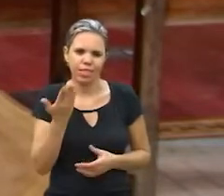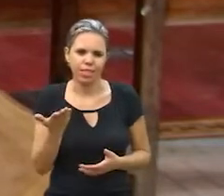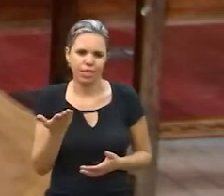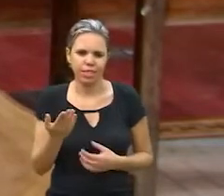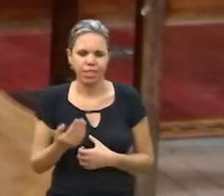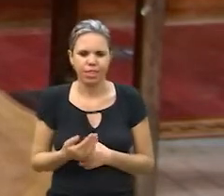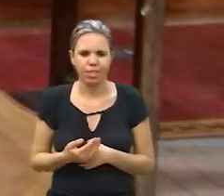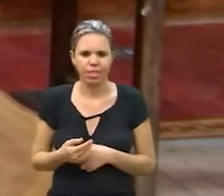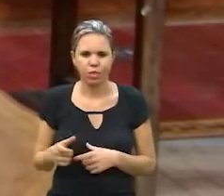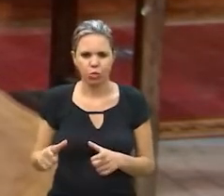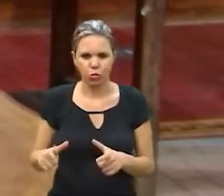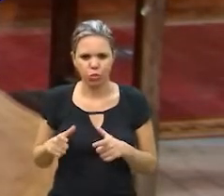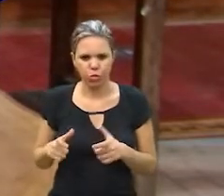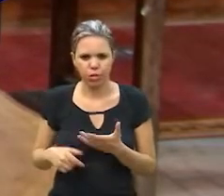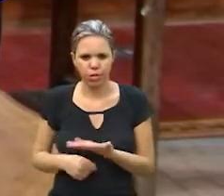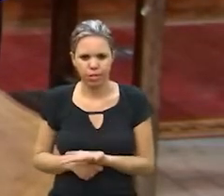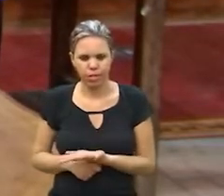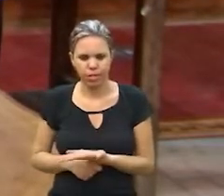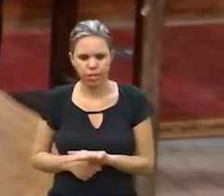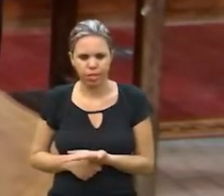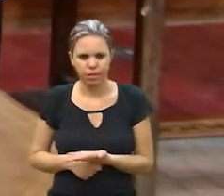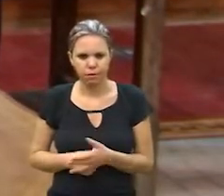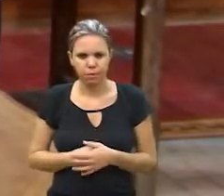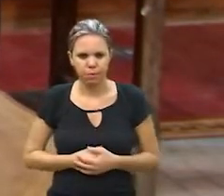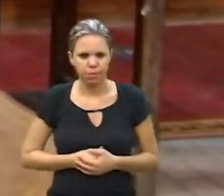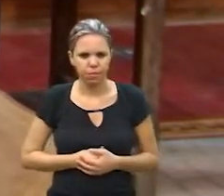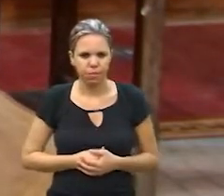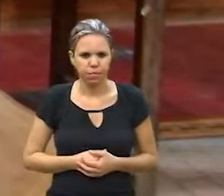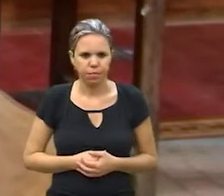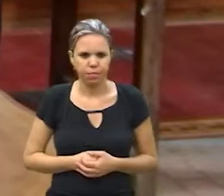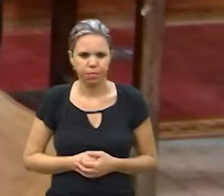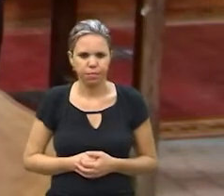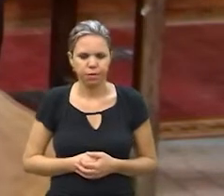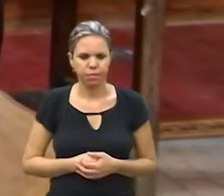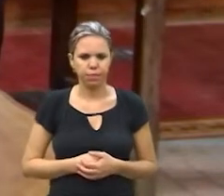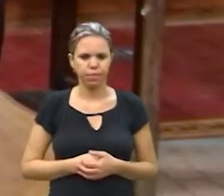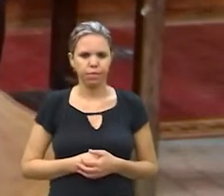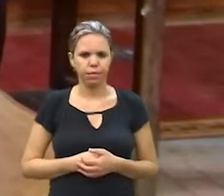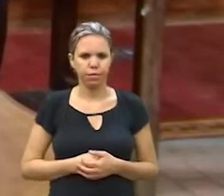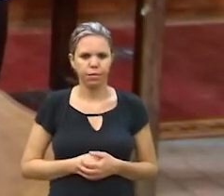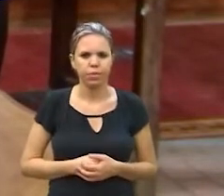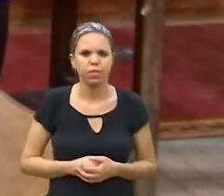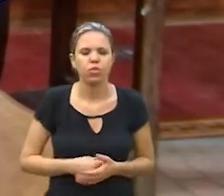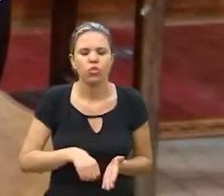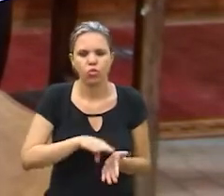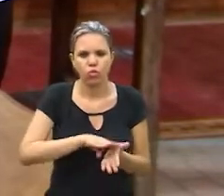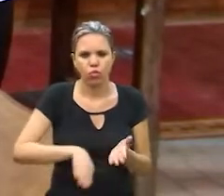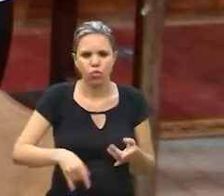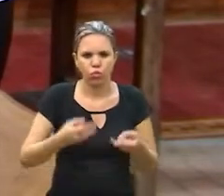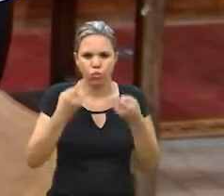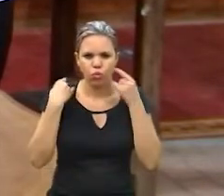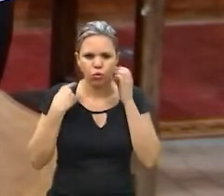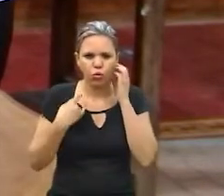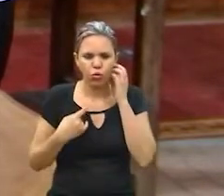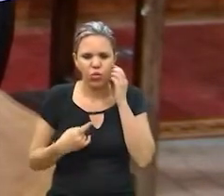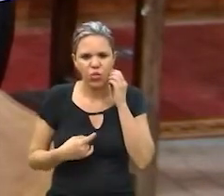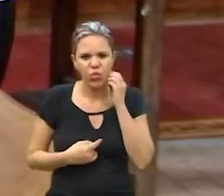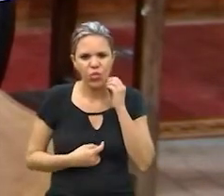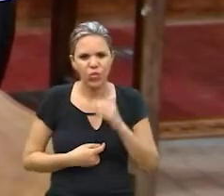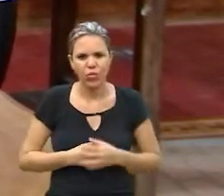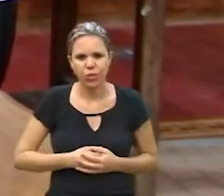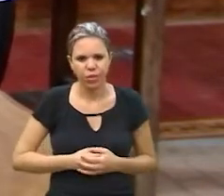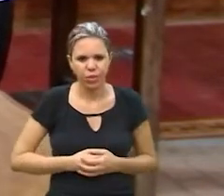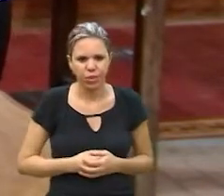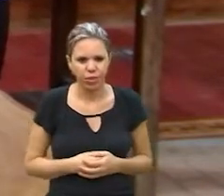até puxar aqui o prato pro meu lado, né? Vou tirar a máscara.